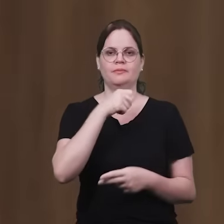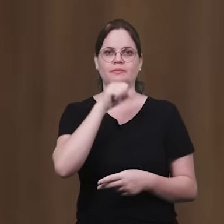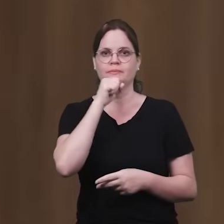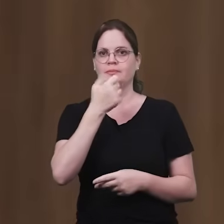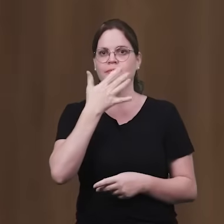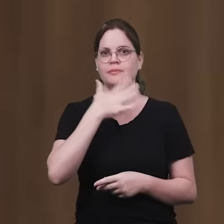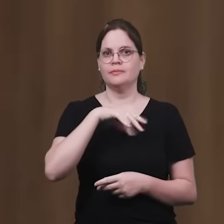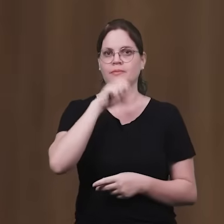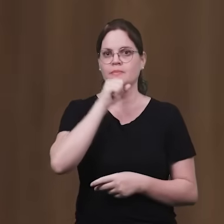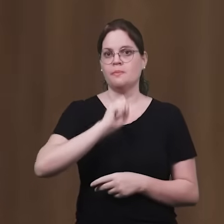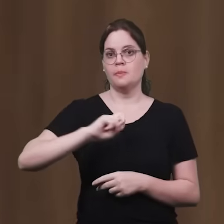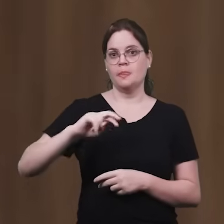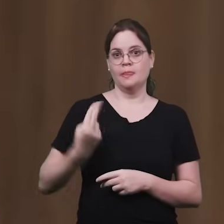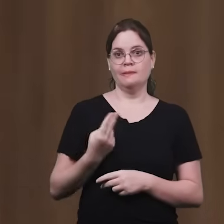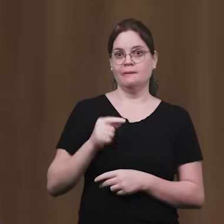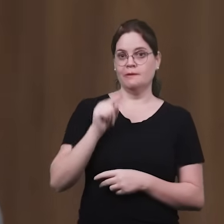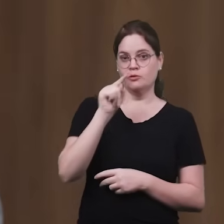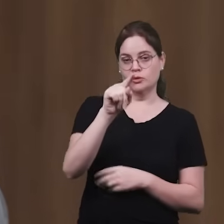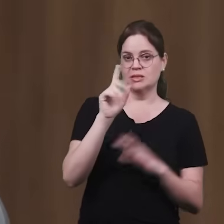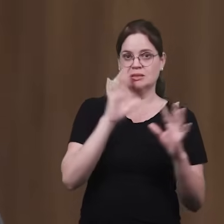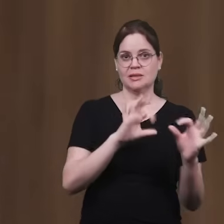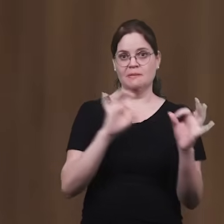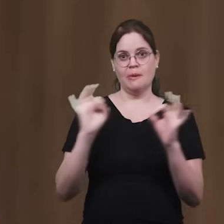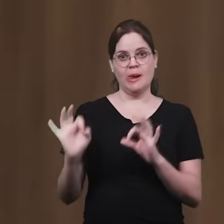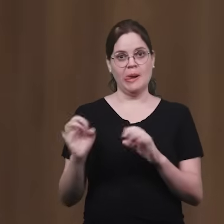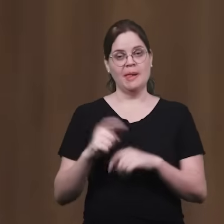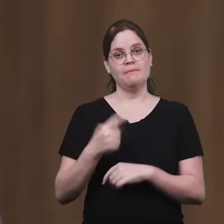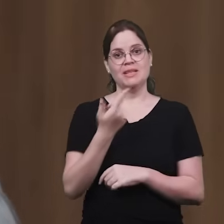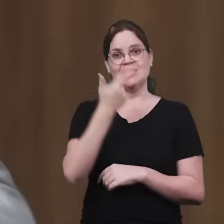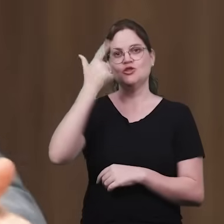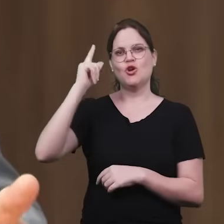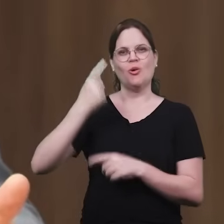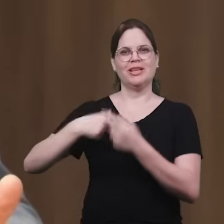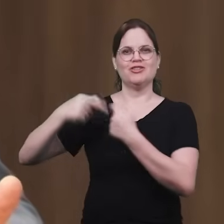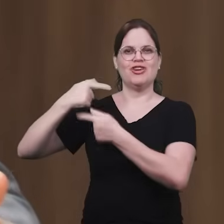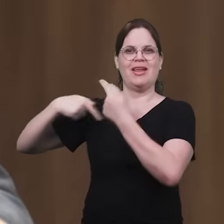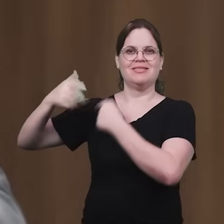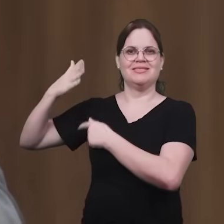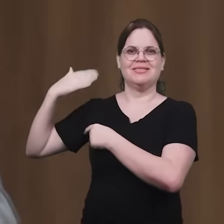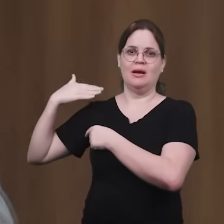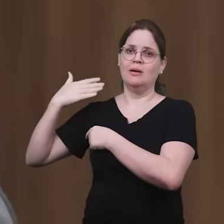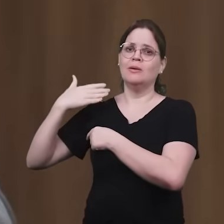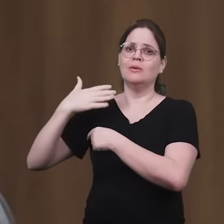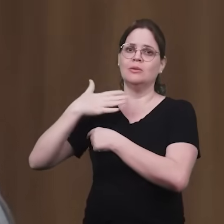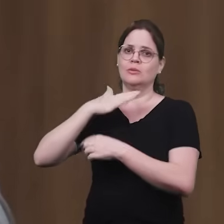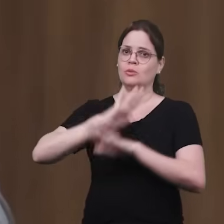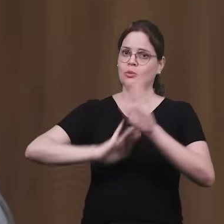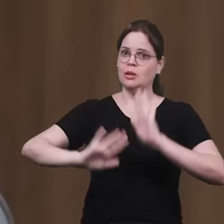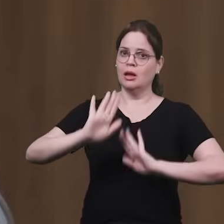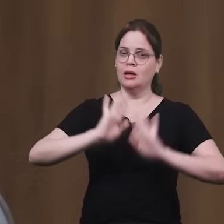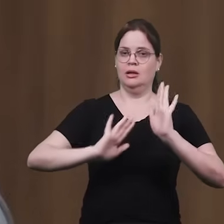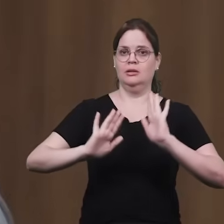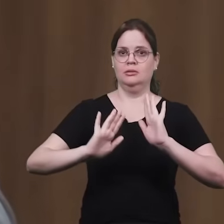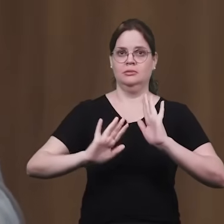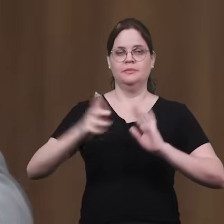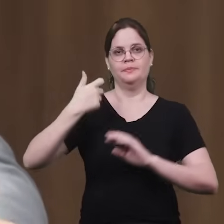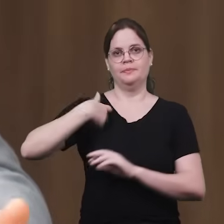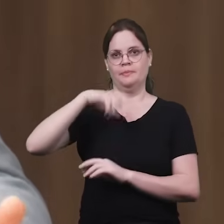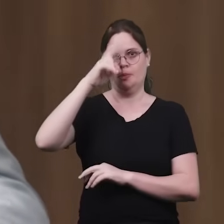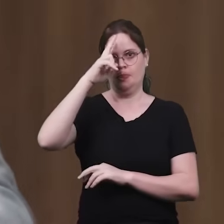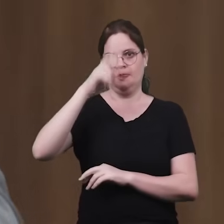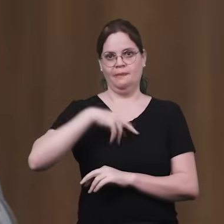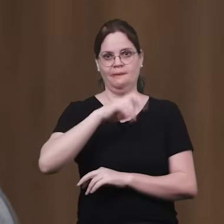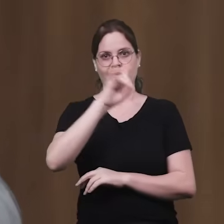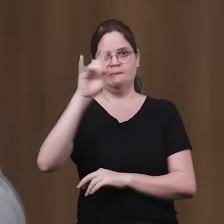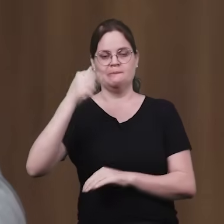avós, entendeu? Ou até você mesmo que está assistindo, você vem de uma outra época. Tome cuidado. Procure.